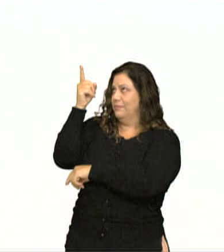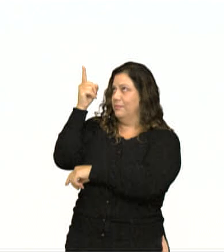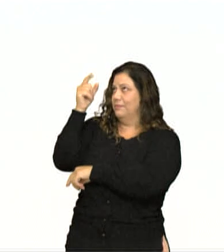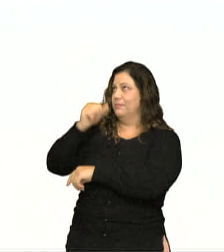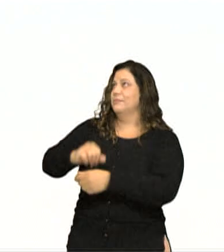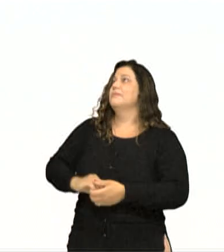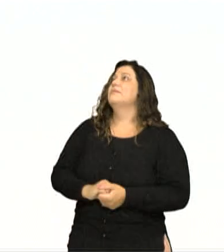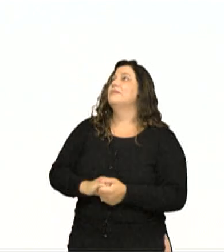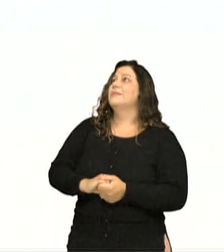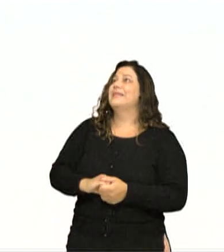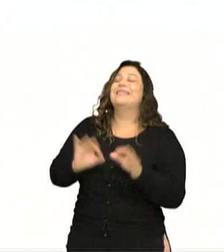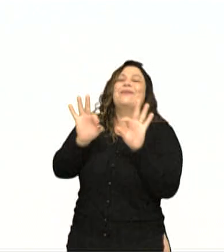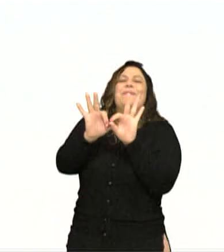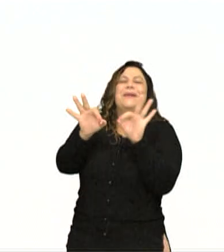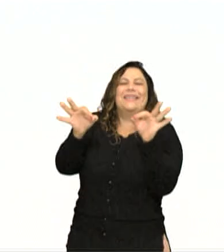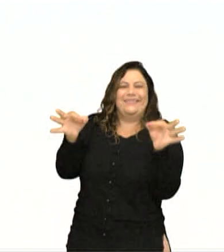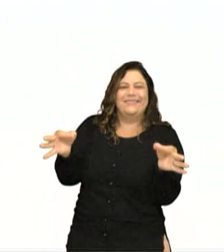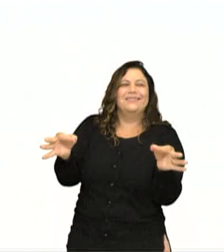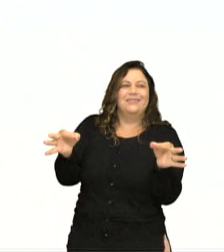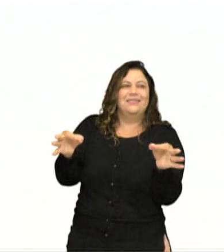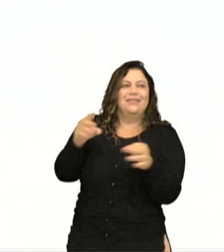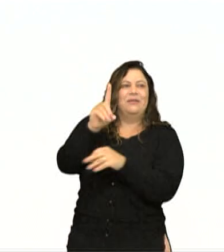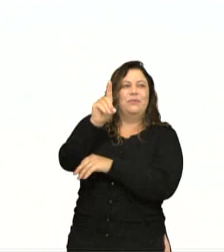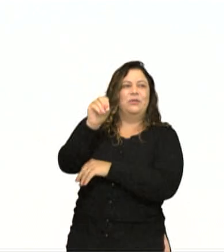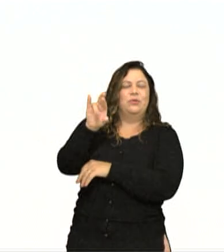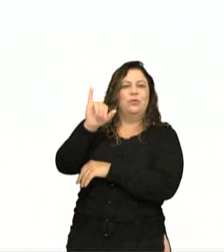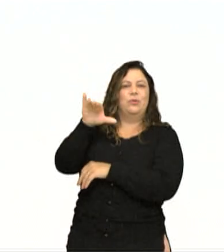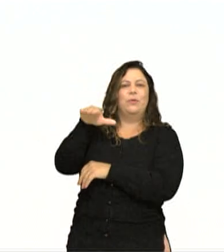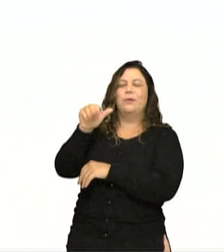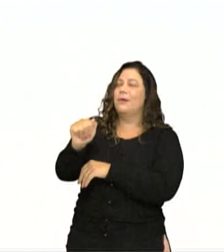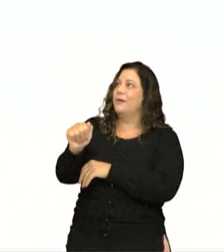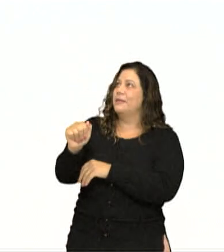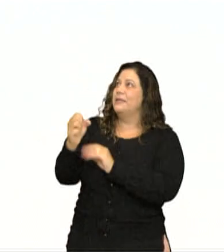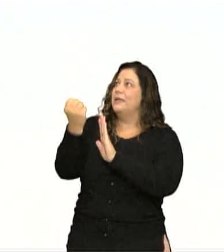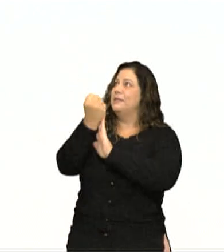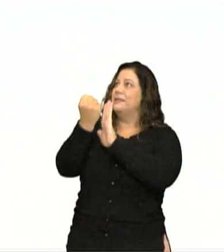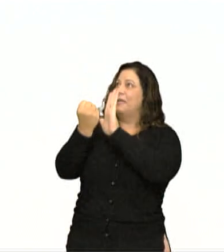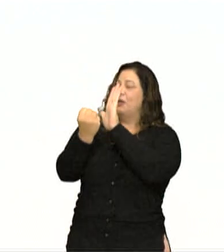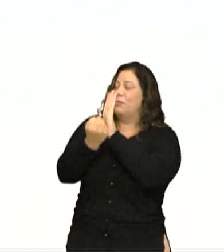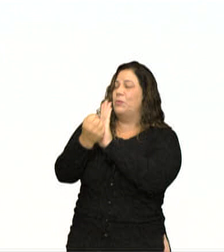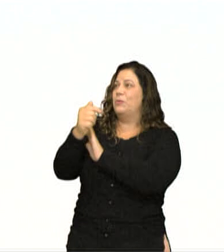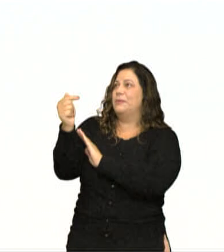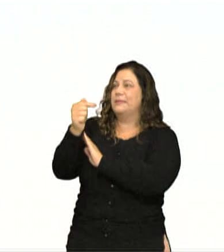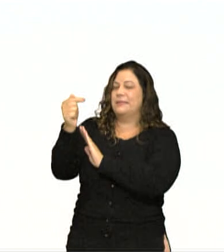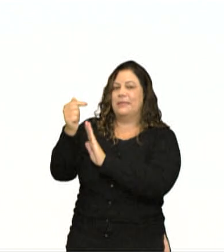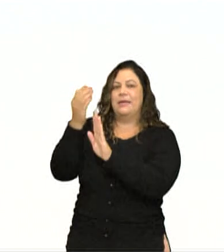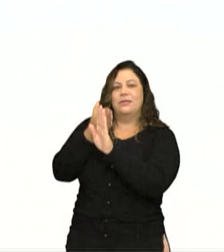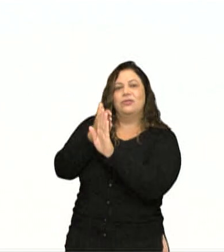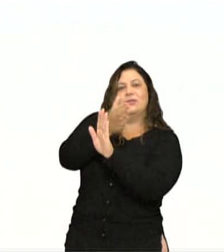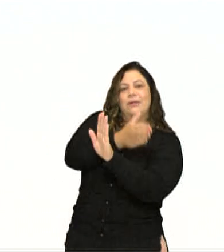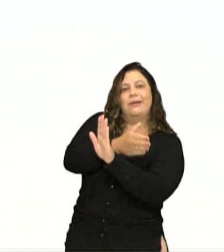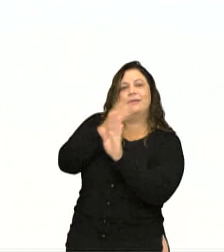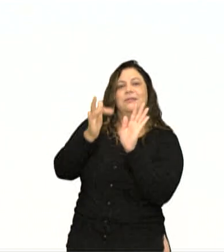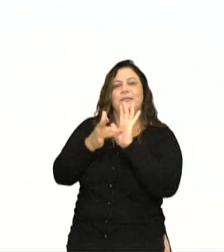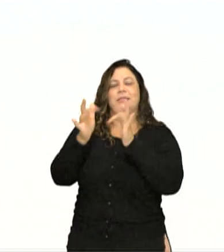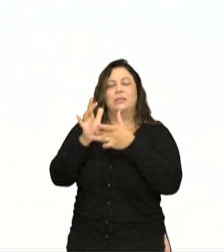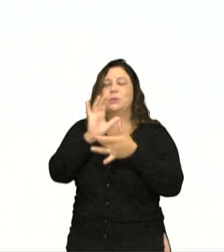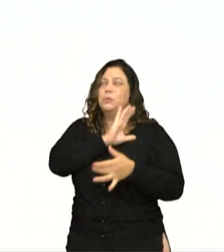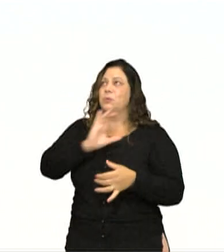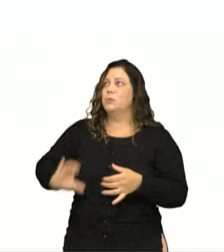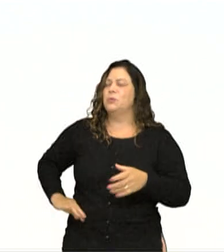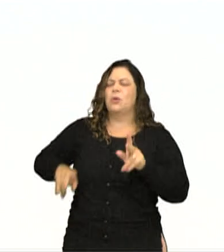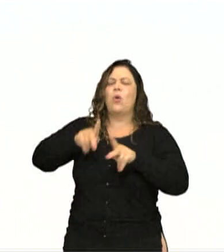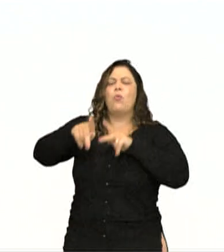né? Então, a gente vê, elas remontam do século VII, né, anticristo. Sua denominação se refere ao povo dórico, né? Que foi o